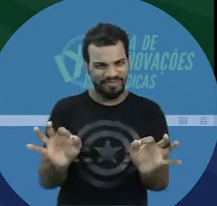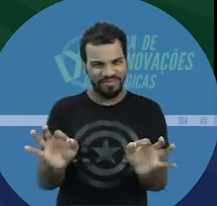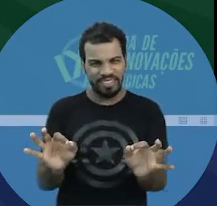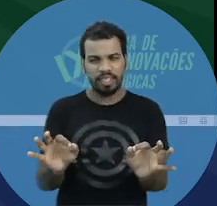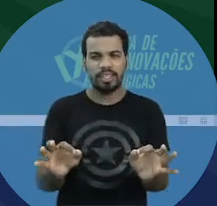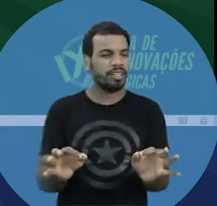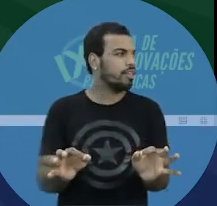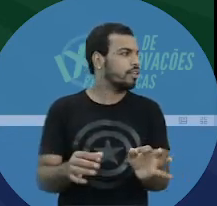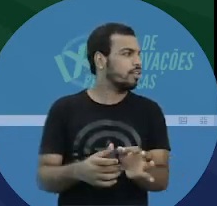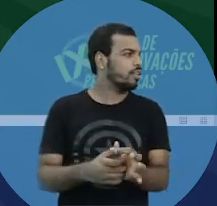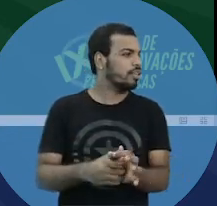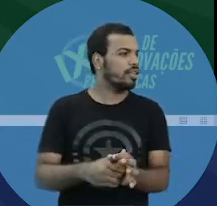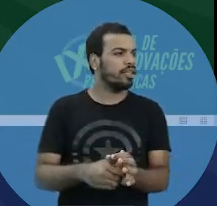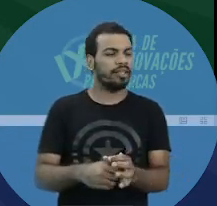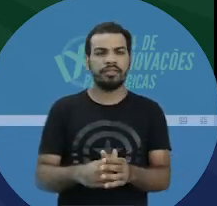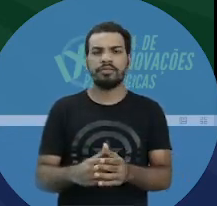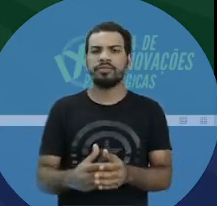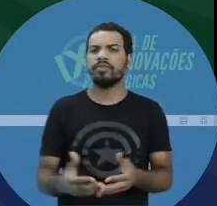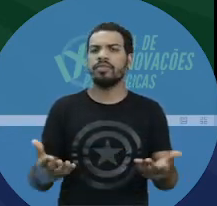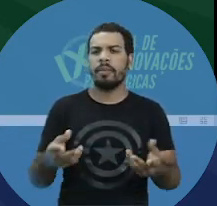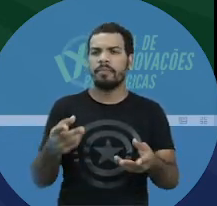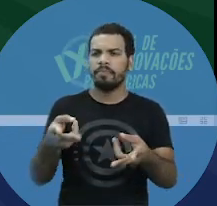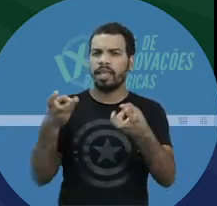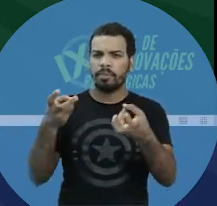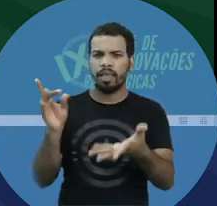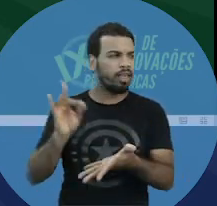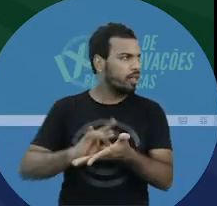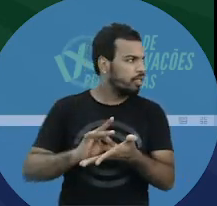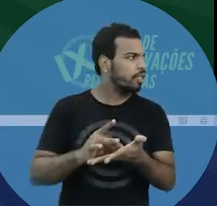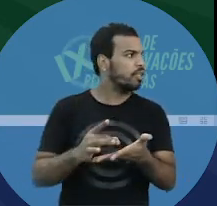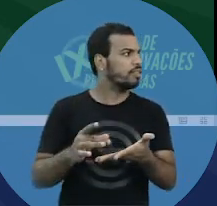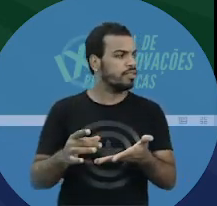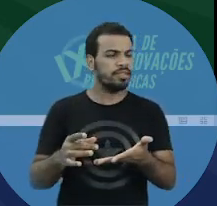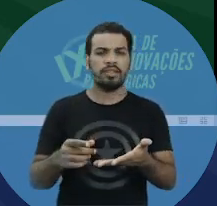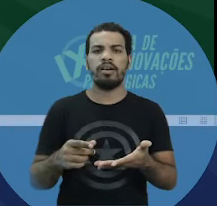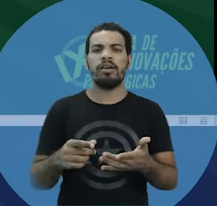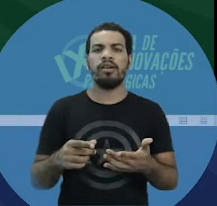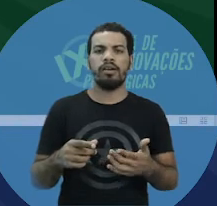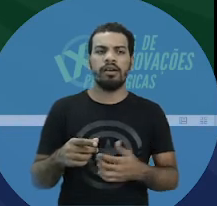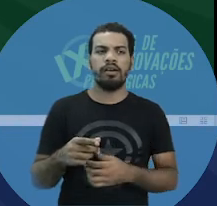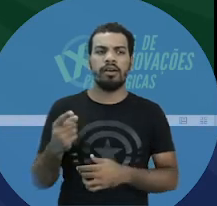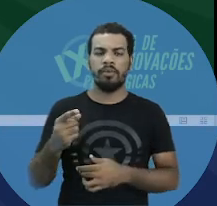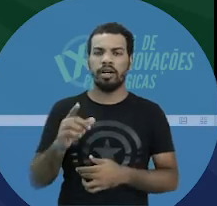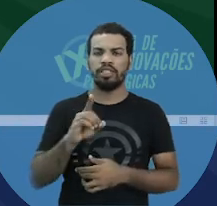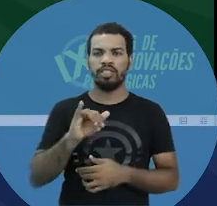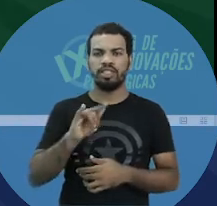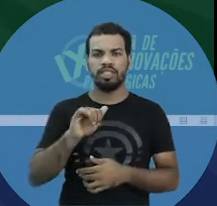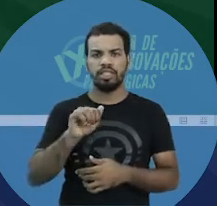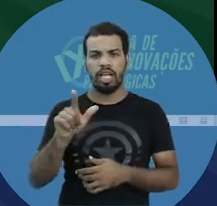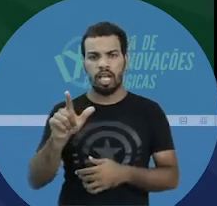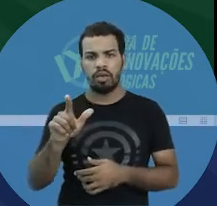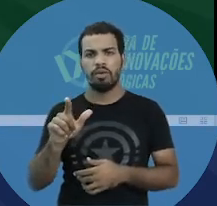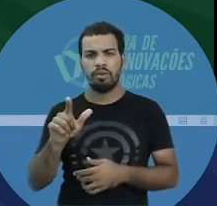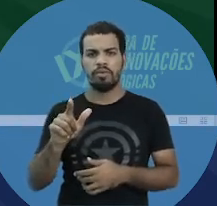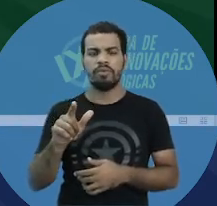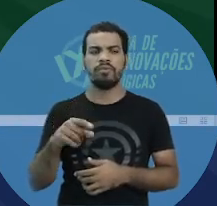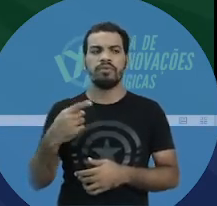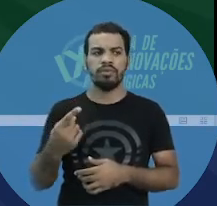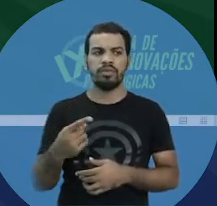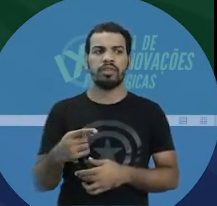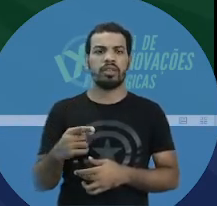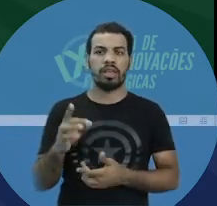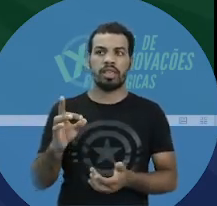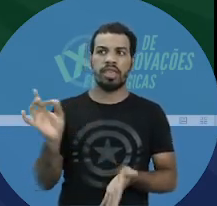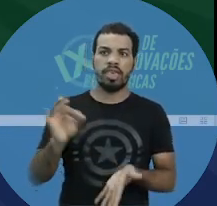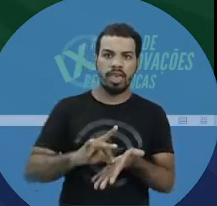De você perceber a realidade, de uma abordagem, né, mais digital e mais dinâmica da nossa realidade,